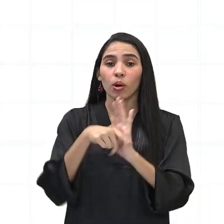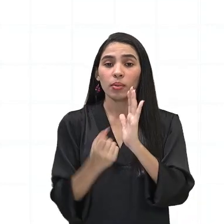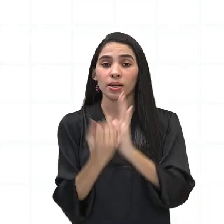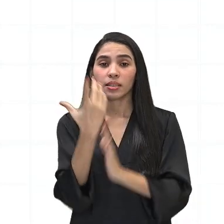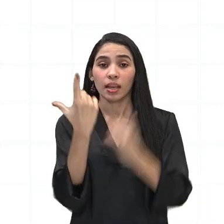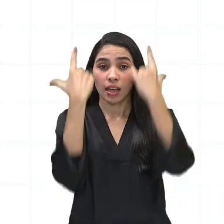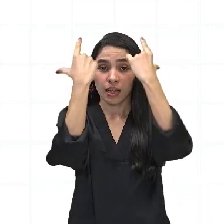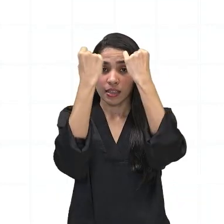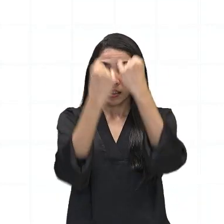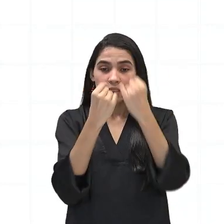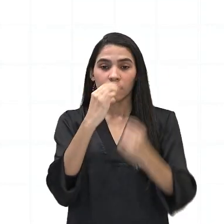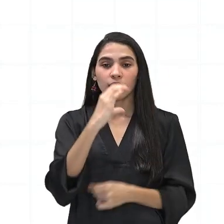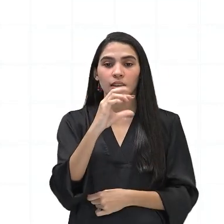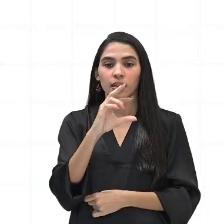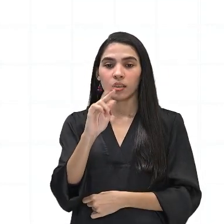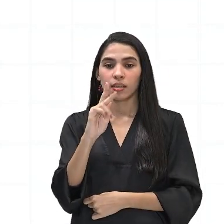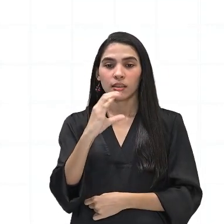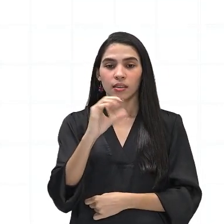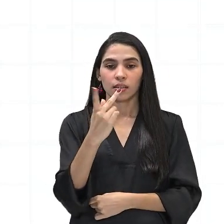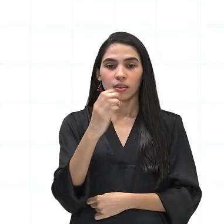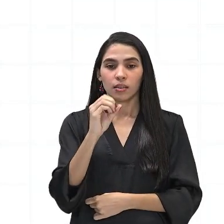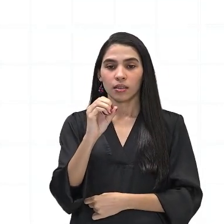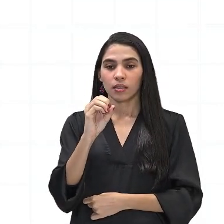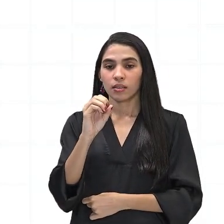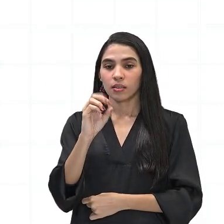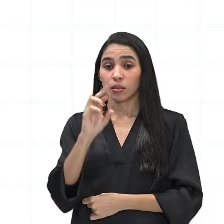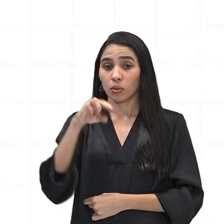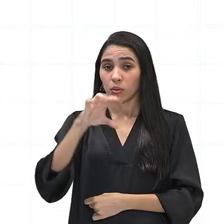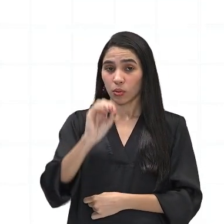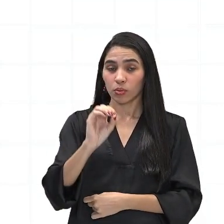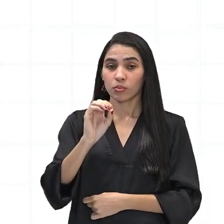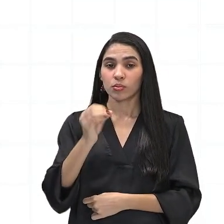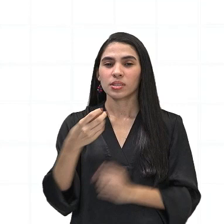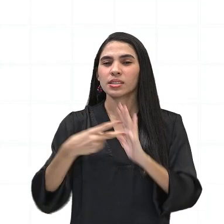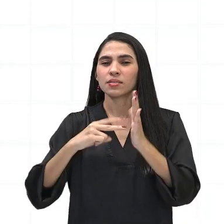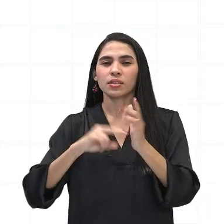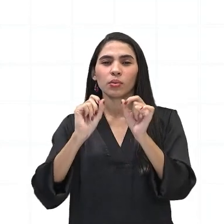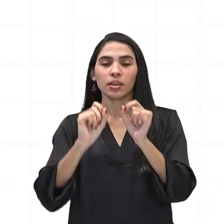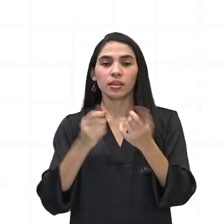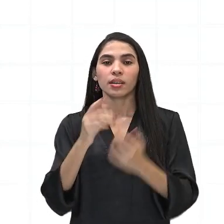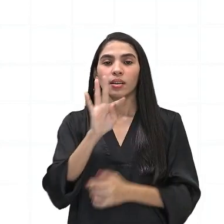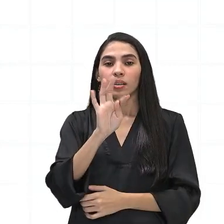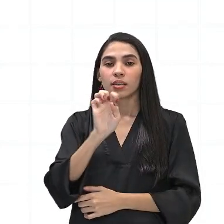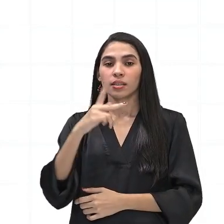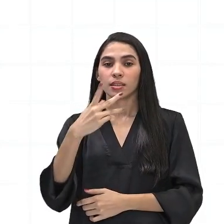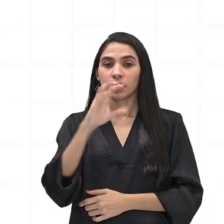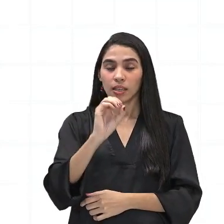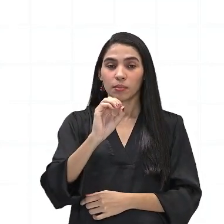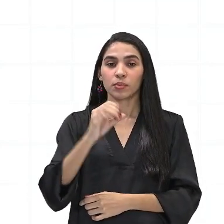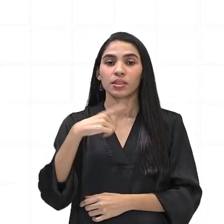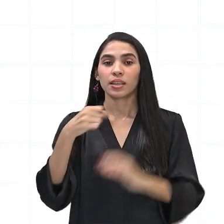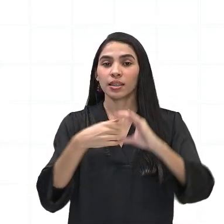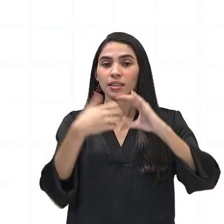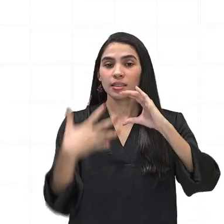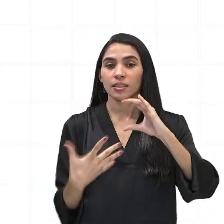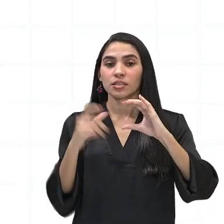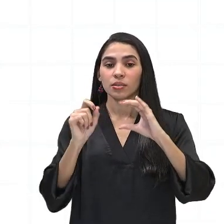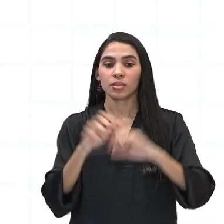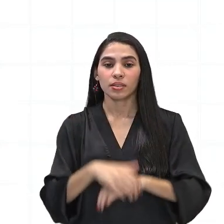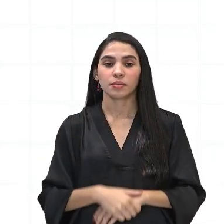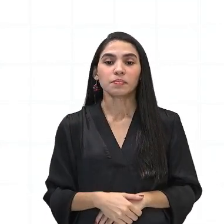grego cronos, que significa tempo, e é caracterizado como, no